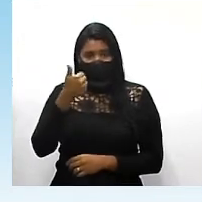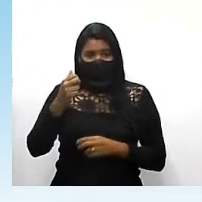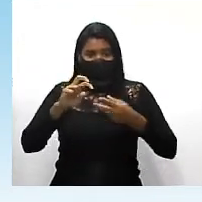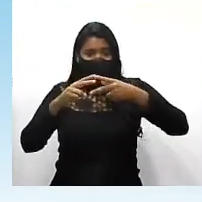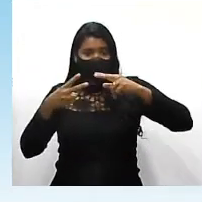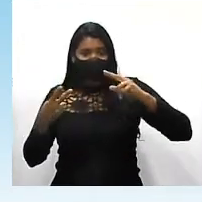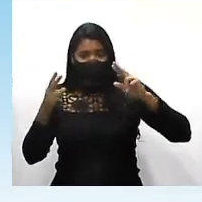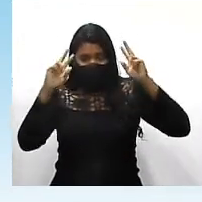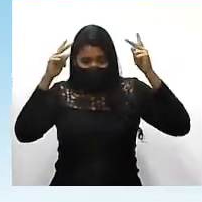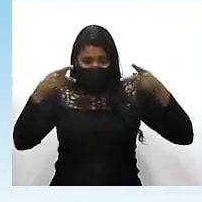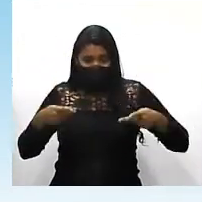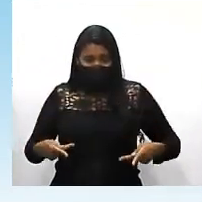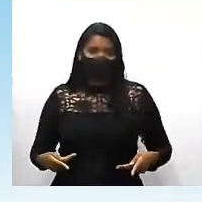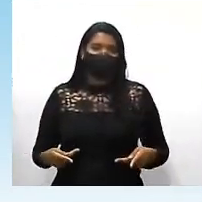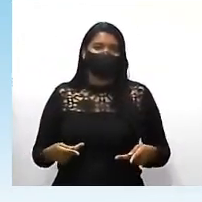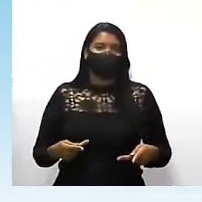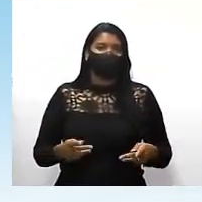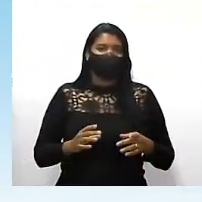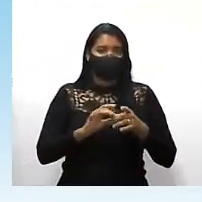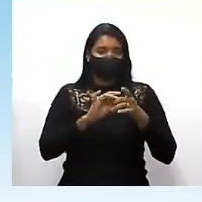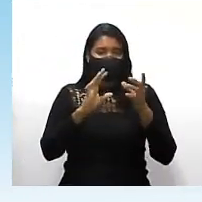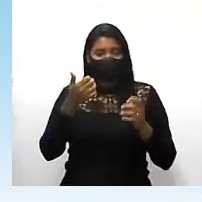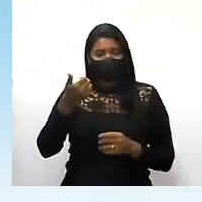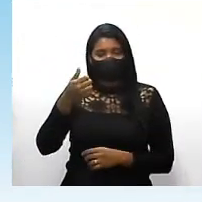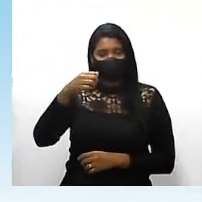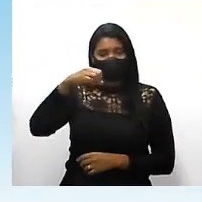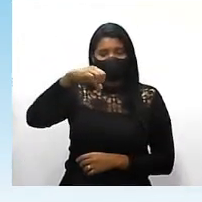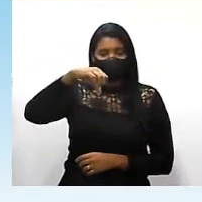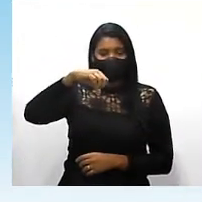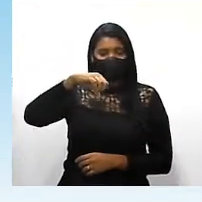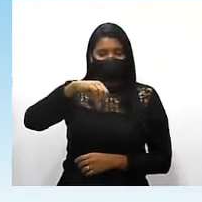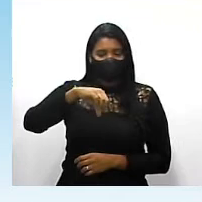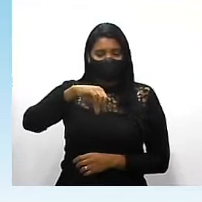foi autorizada. E em